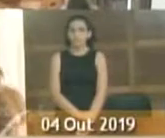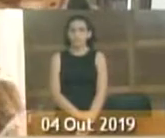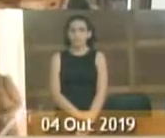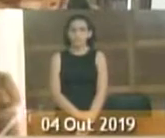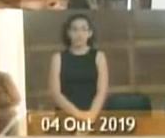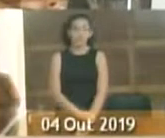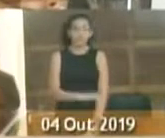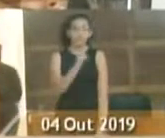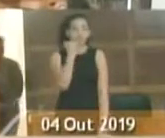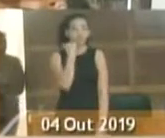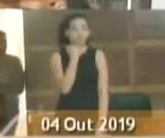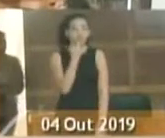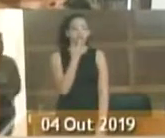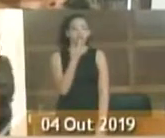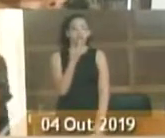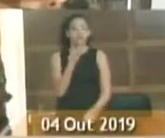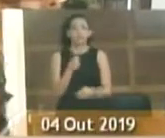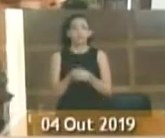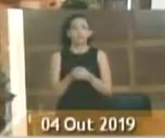Bom, é,